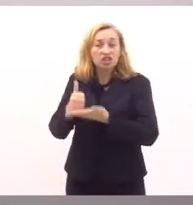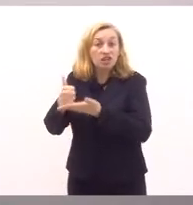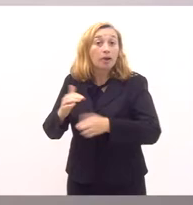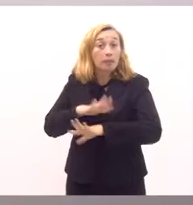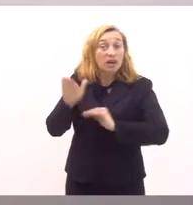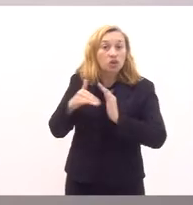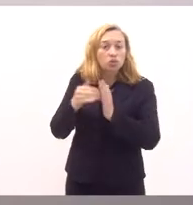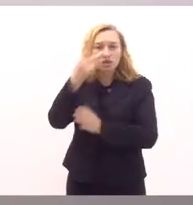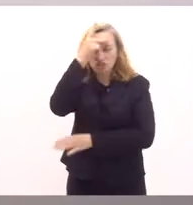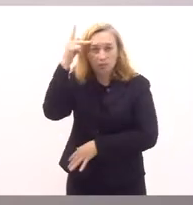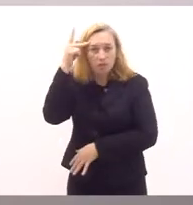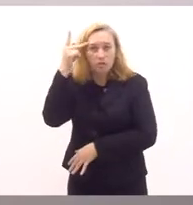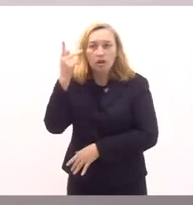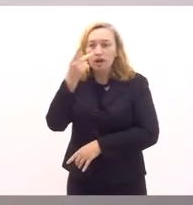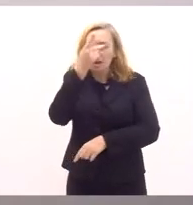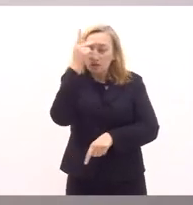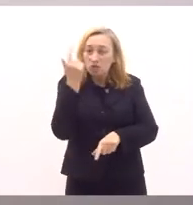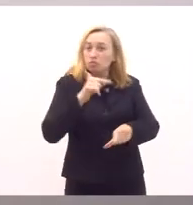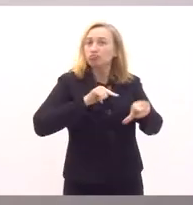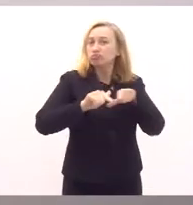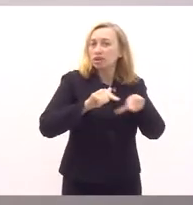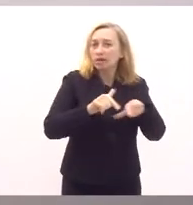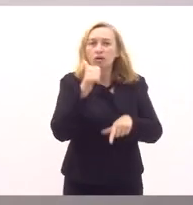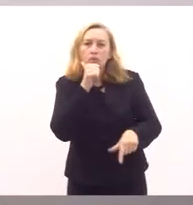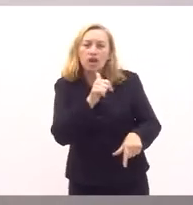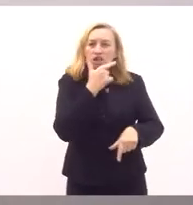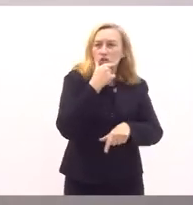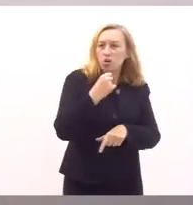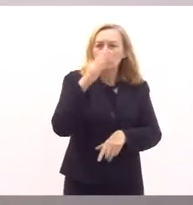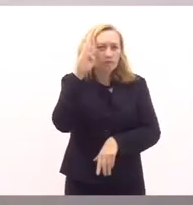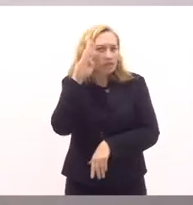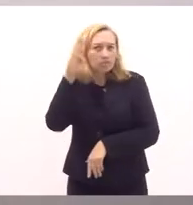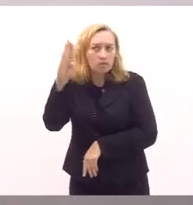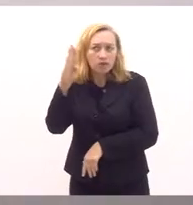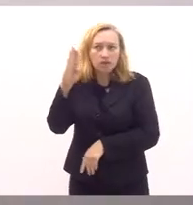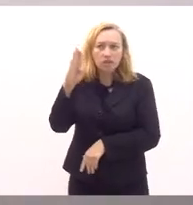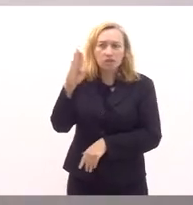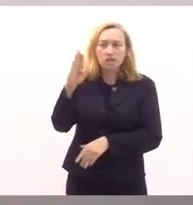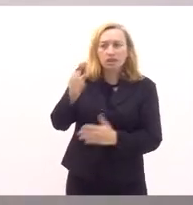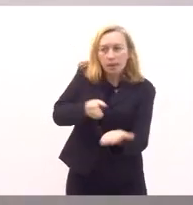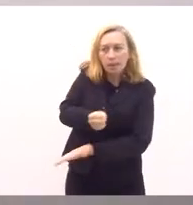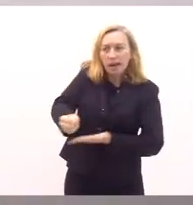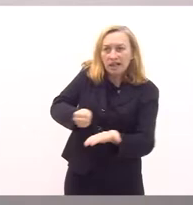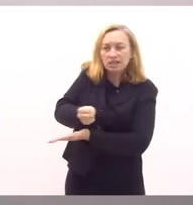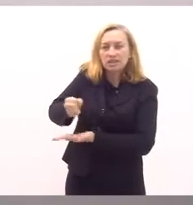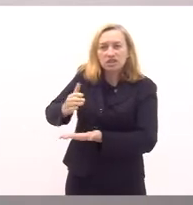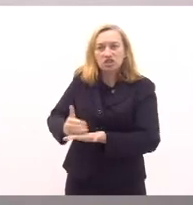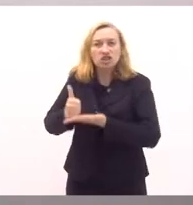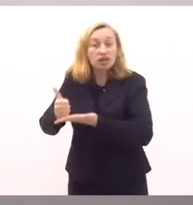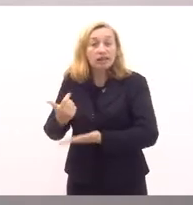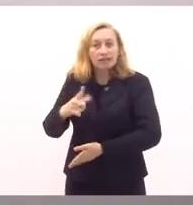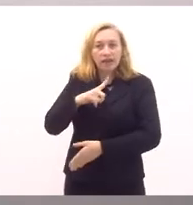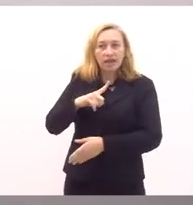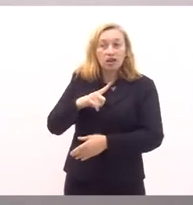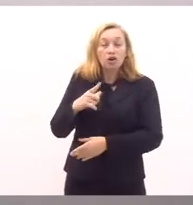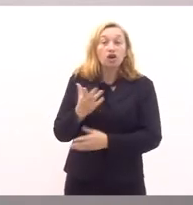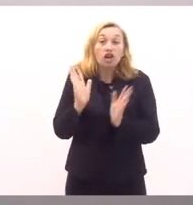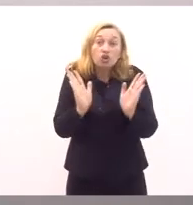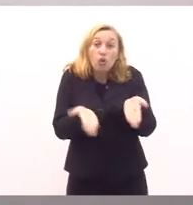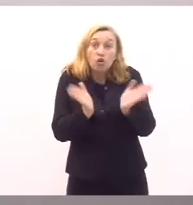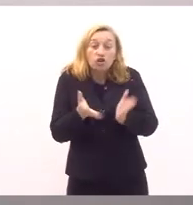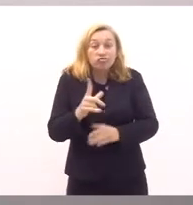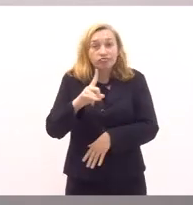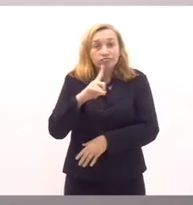as pessoas, para que os trabalhadores e trabalhadoras, principalmente os da ponta, tenham dignidade. E o que a gente tem